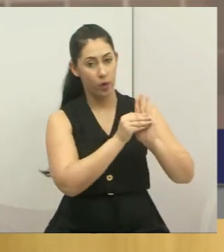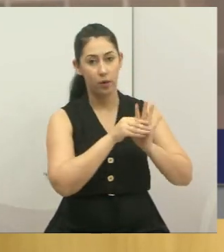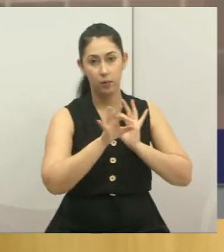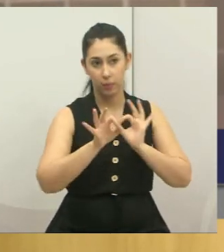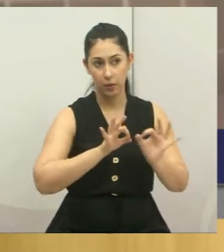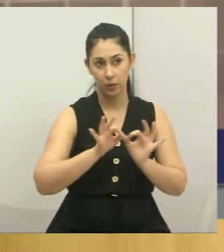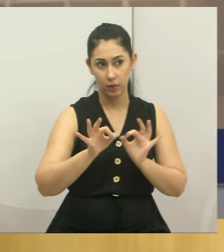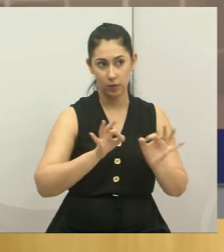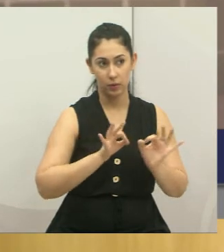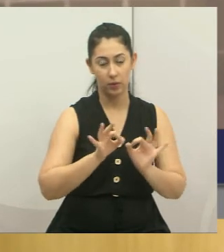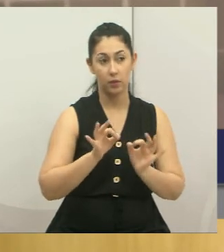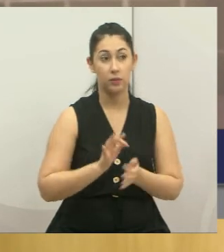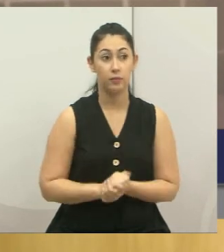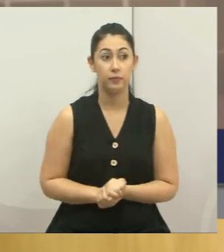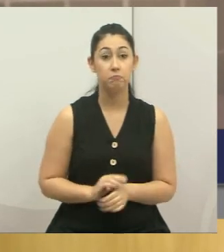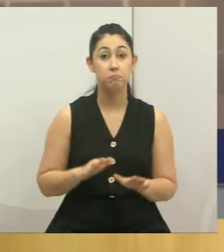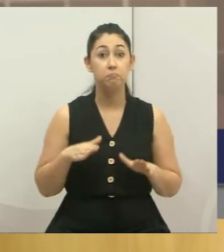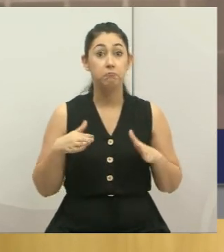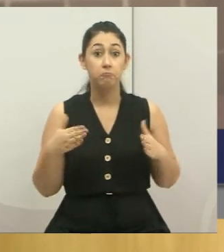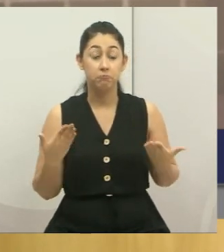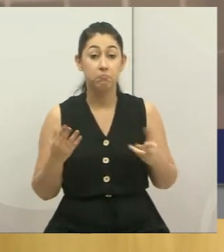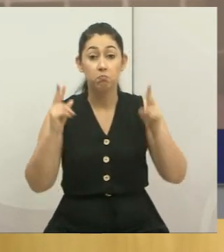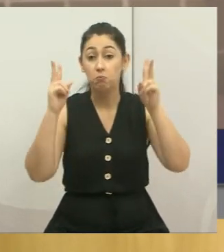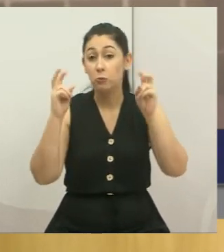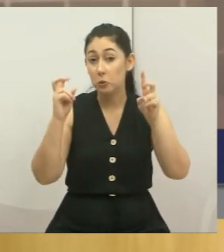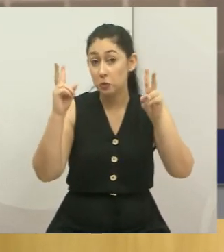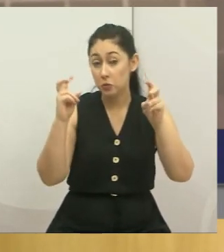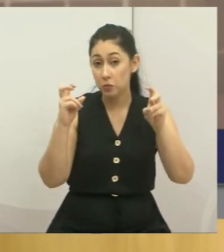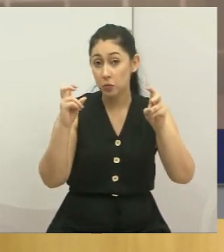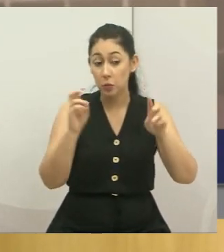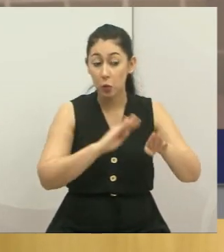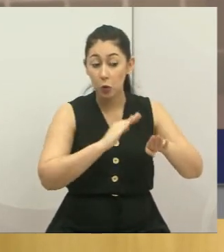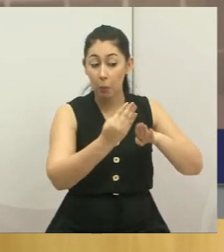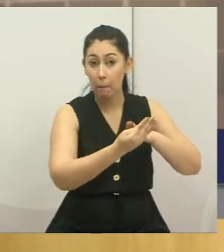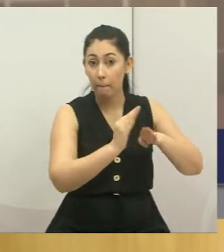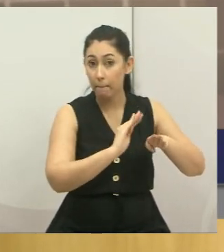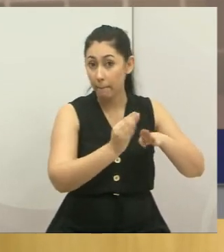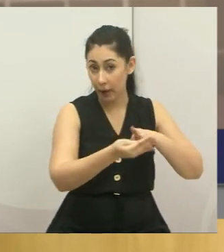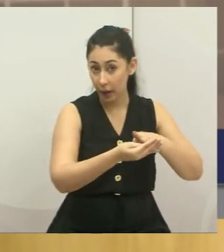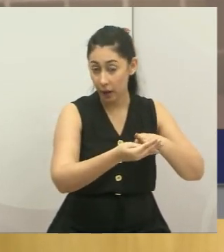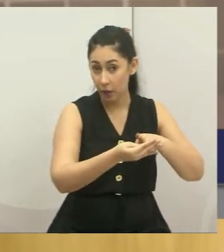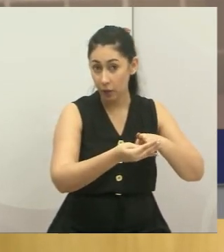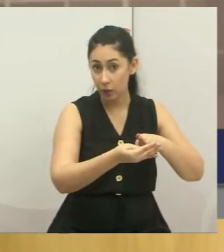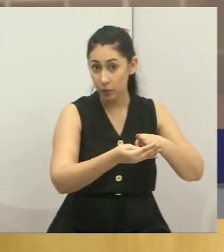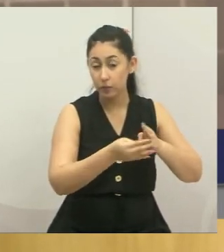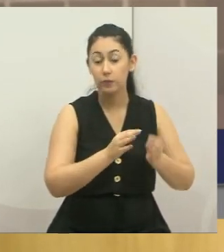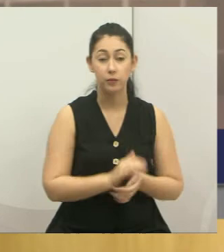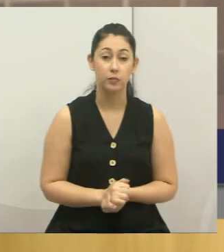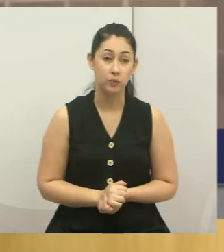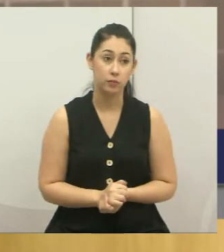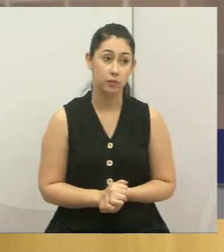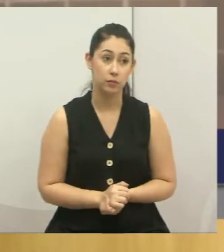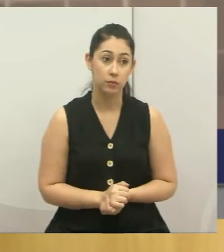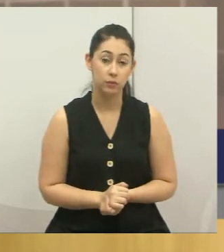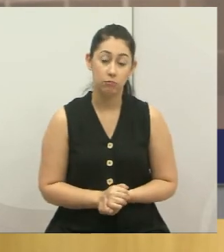também. Então, com relação ao saneamento, no que diz respeito à água e esgoto, essa